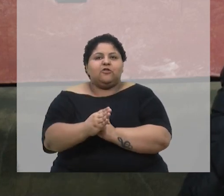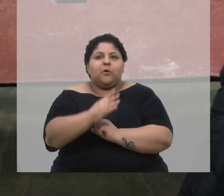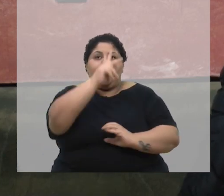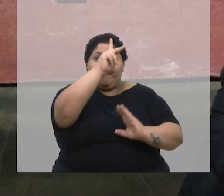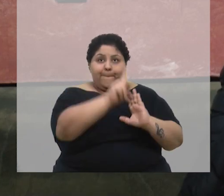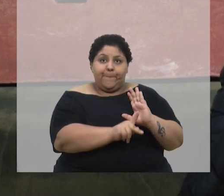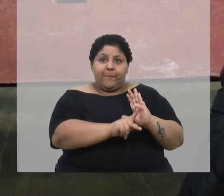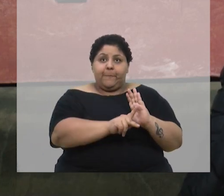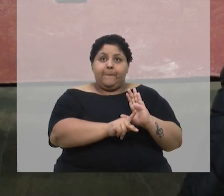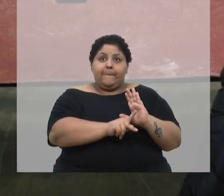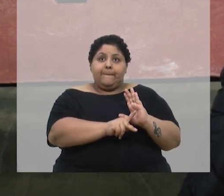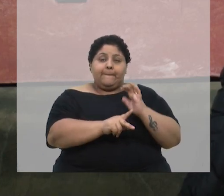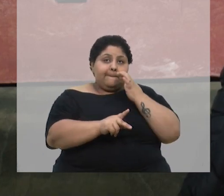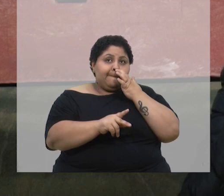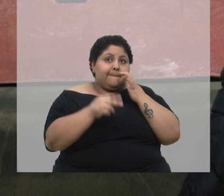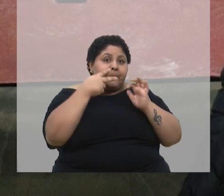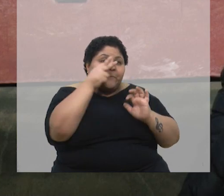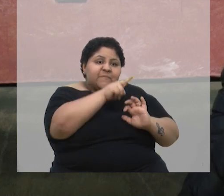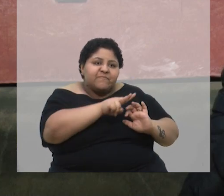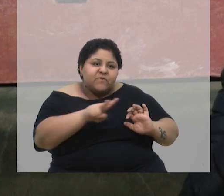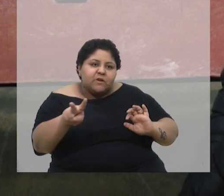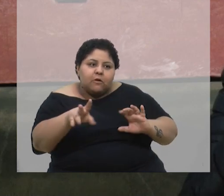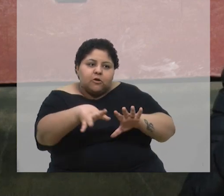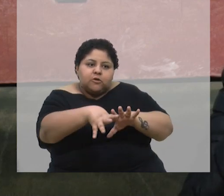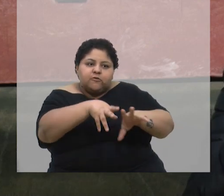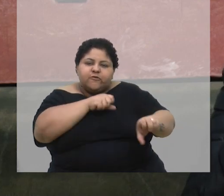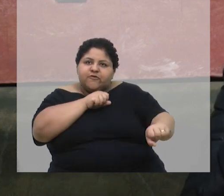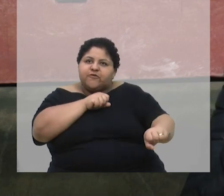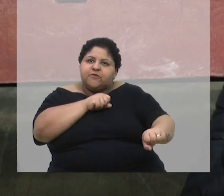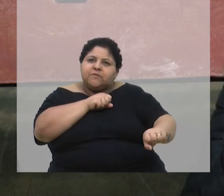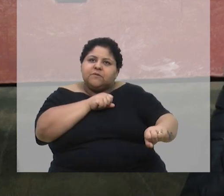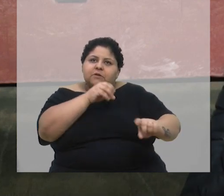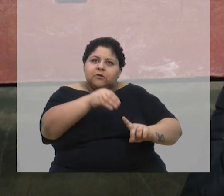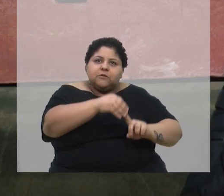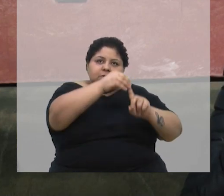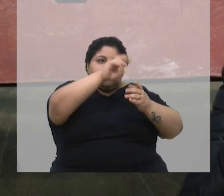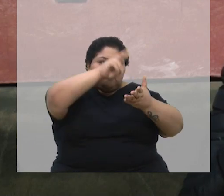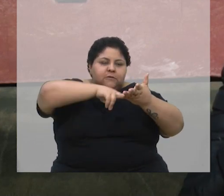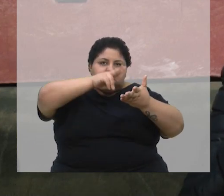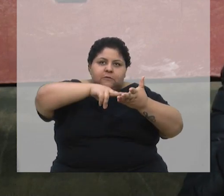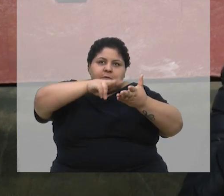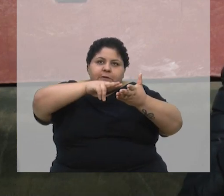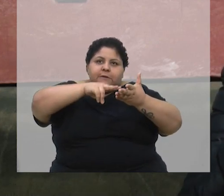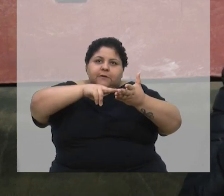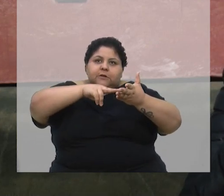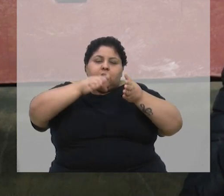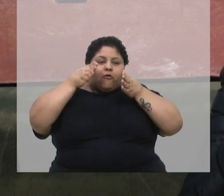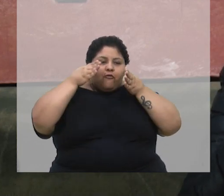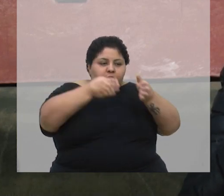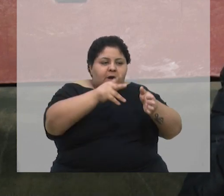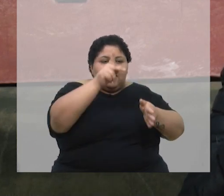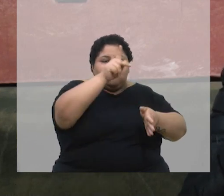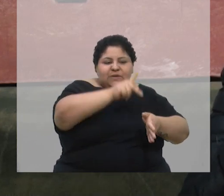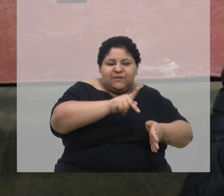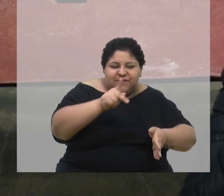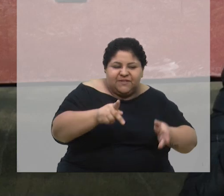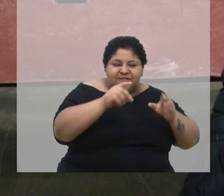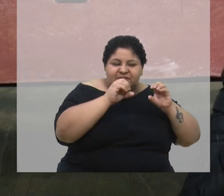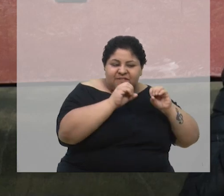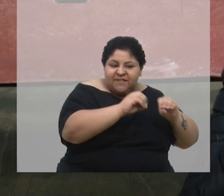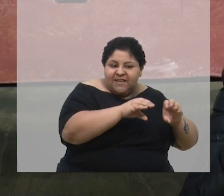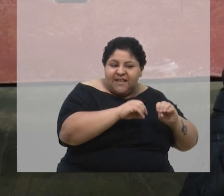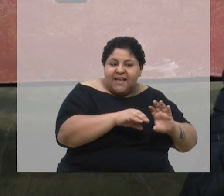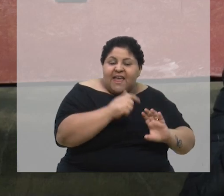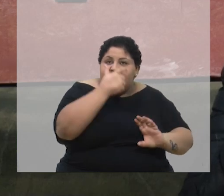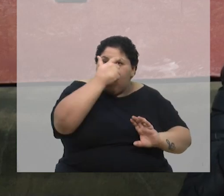Caxias, que é um projeto que ele visa formar os mediadores de leitura. Então, ele é voltado para os professores, para